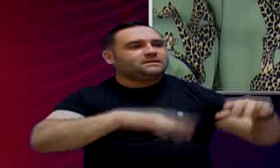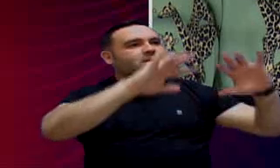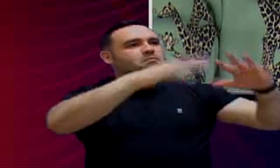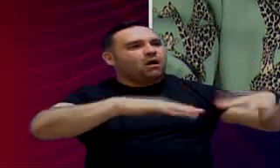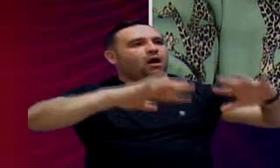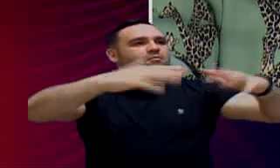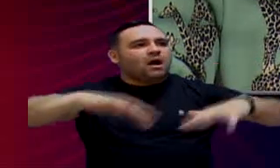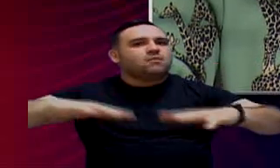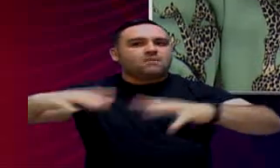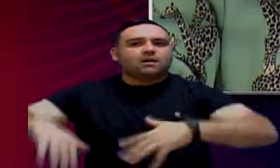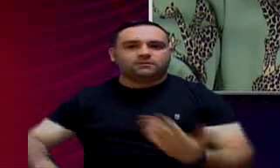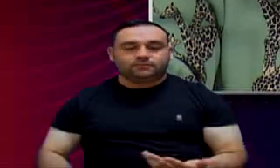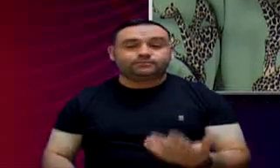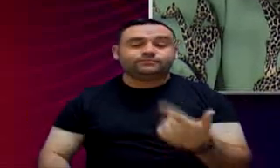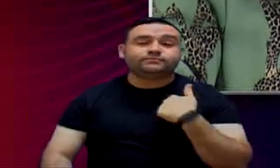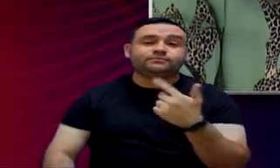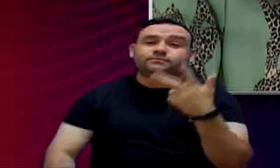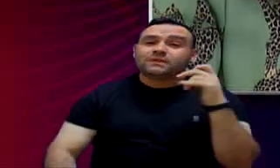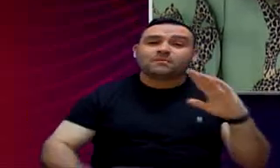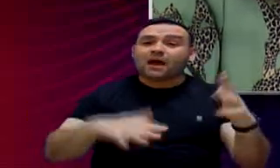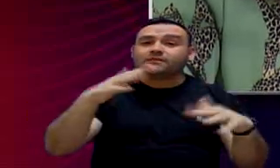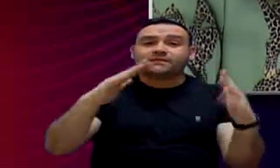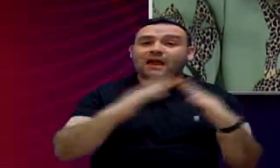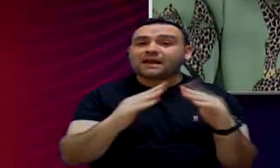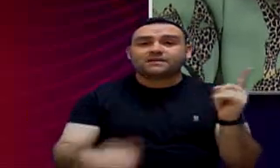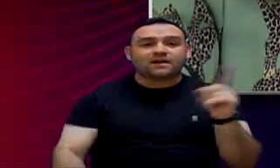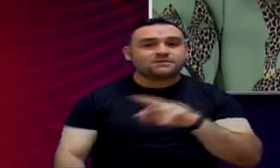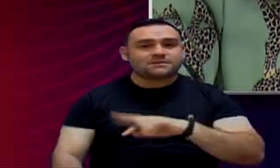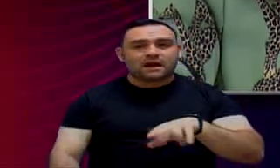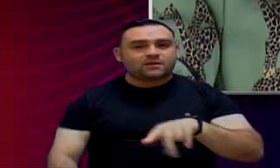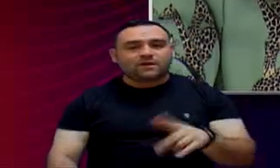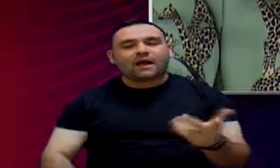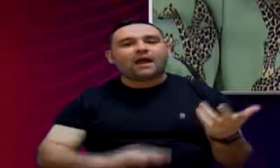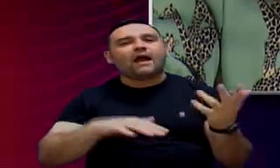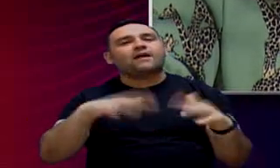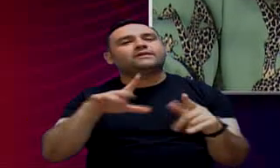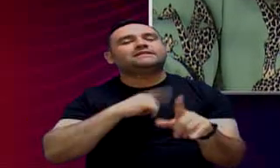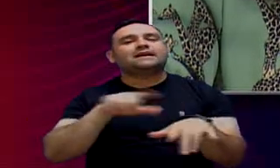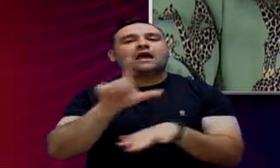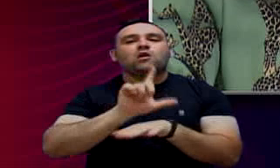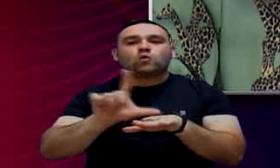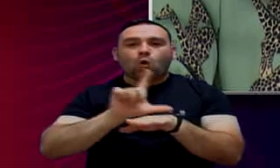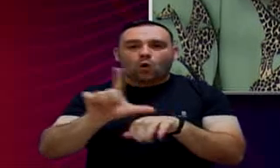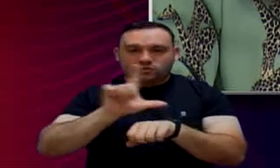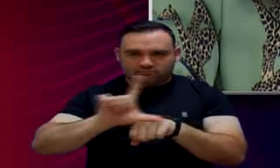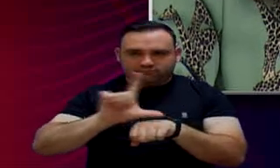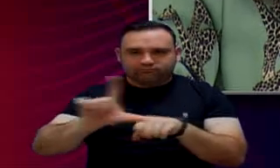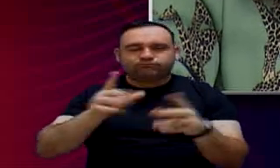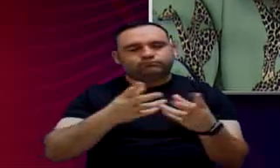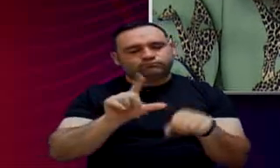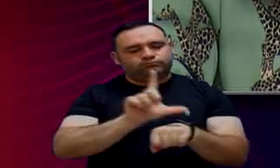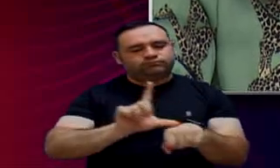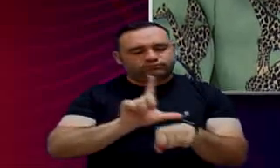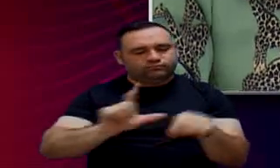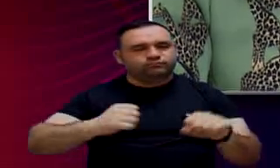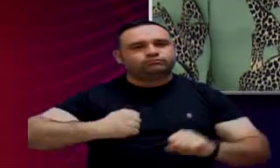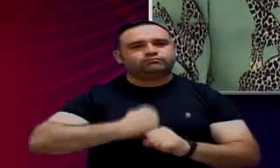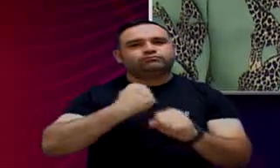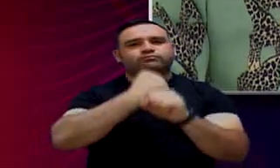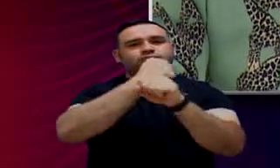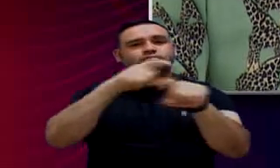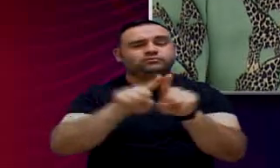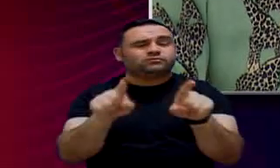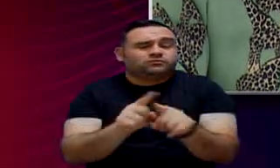a gente secretária que nem São casas tem muitos comércio né construtores